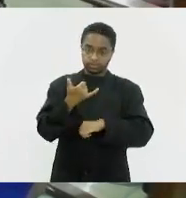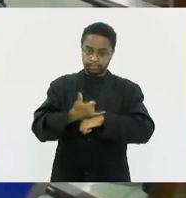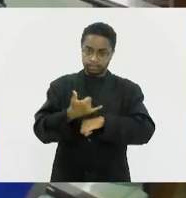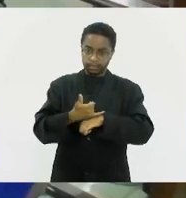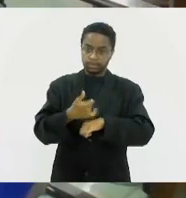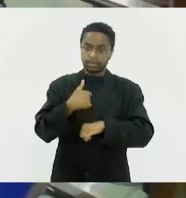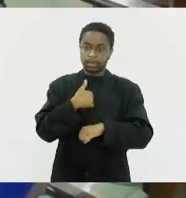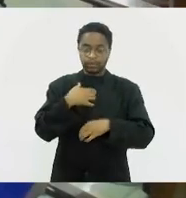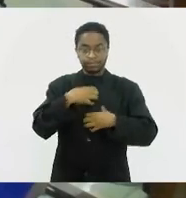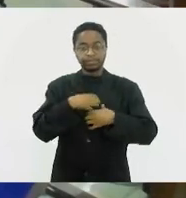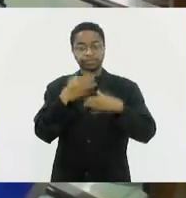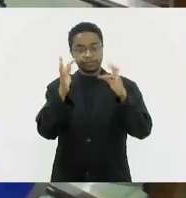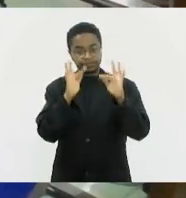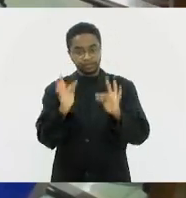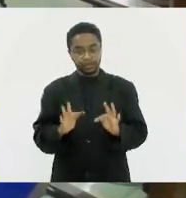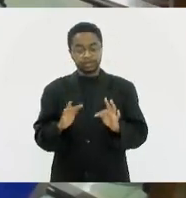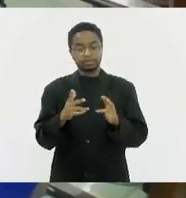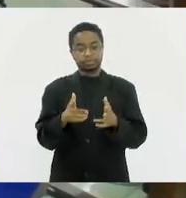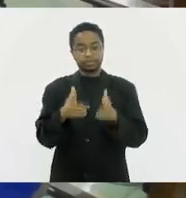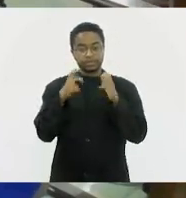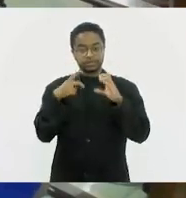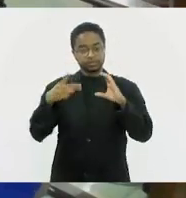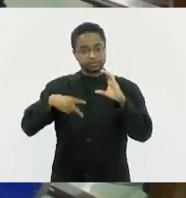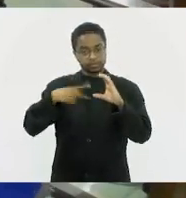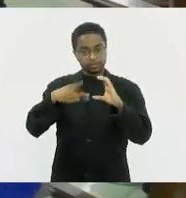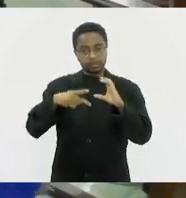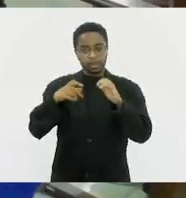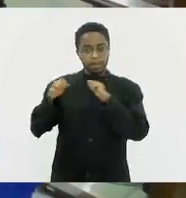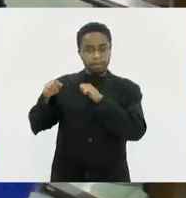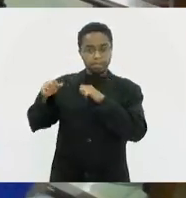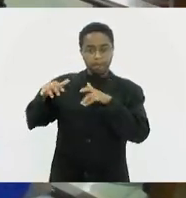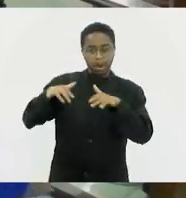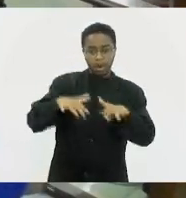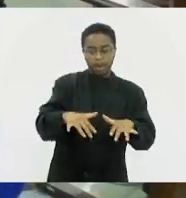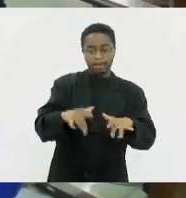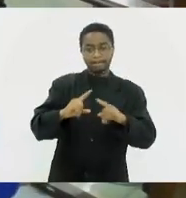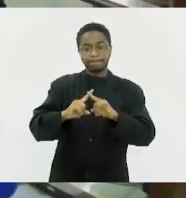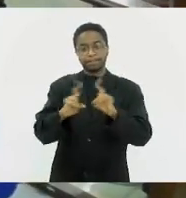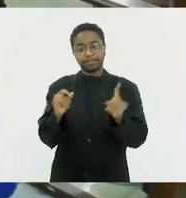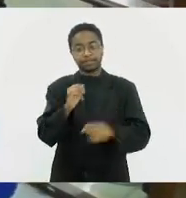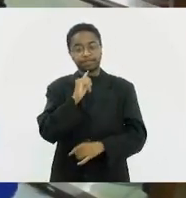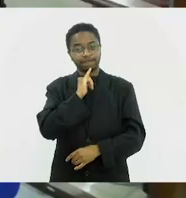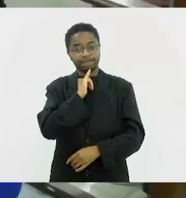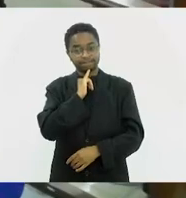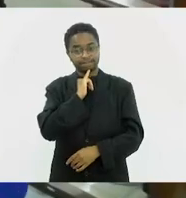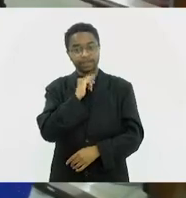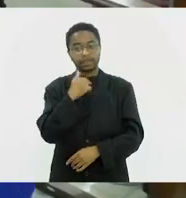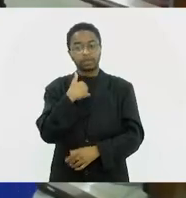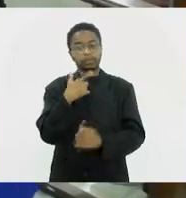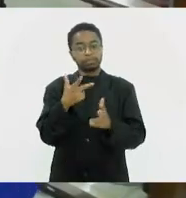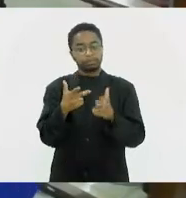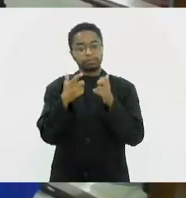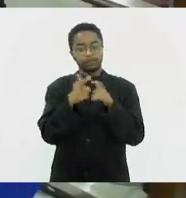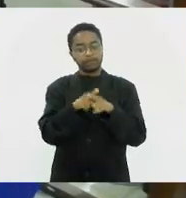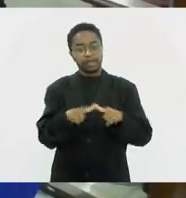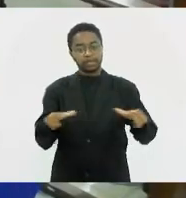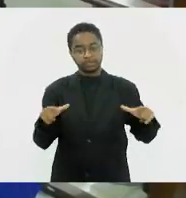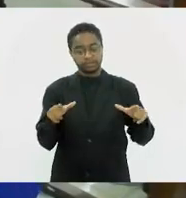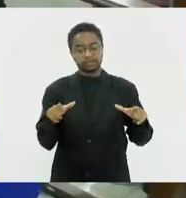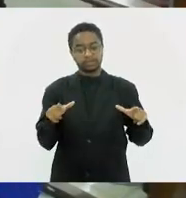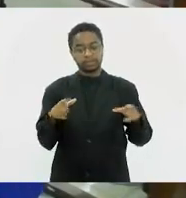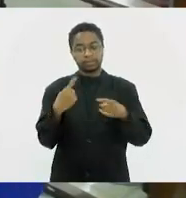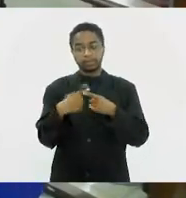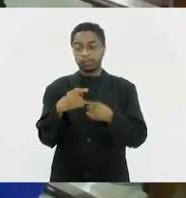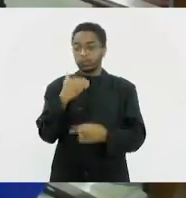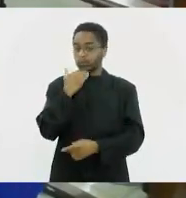fiquei muito alegre de ver a Câmara Municipal muito cheia, mas, infelizmente, estou vendo vazia. Não adianta